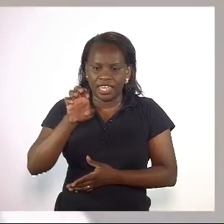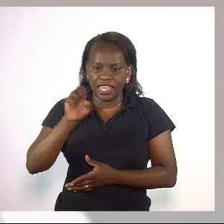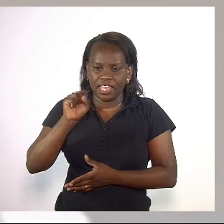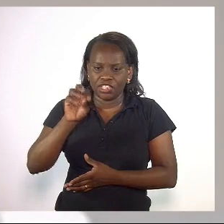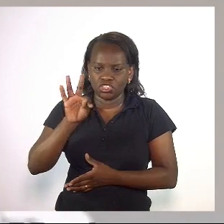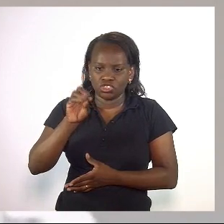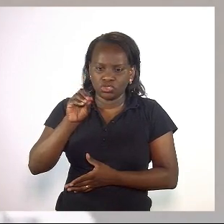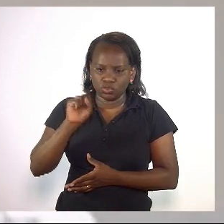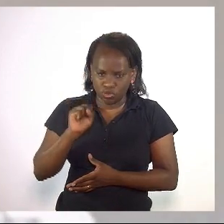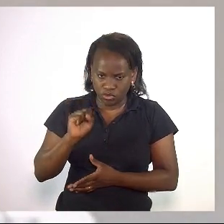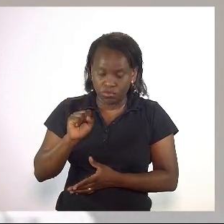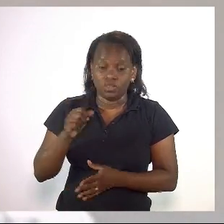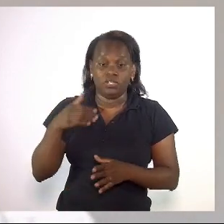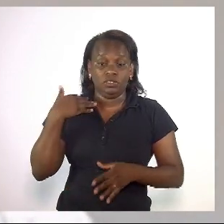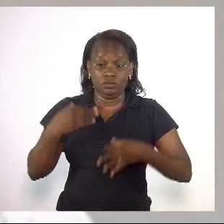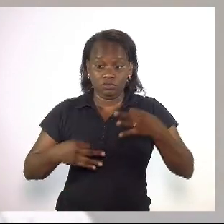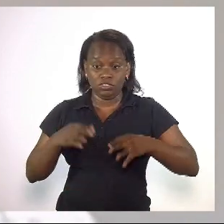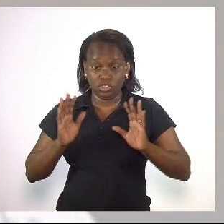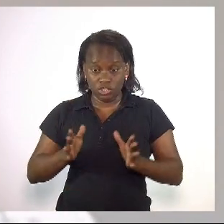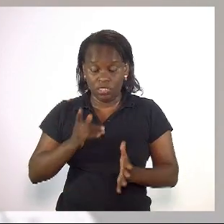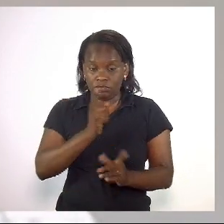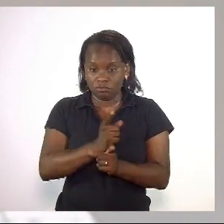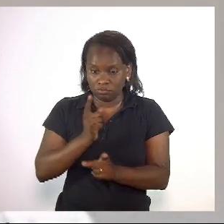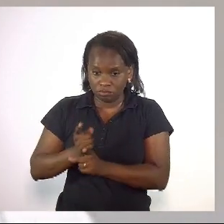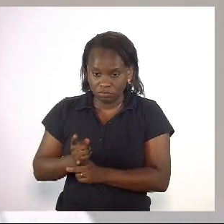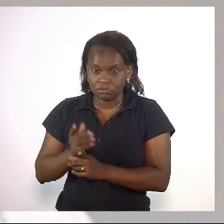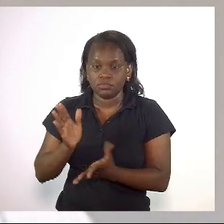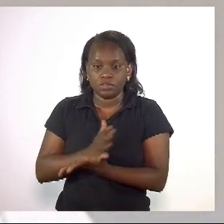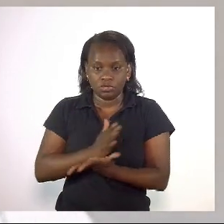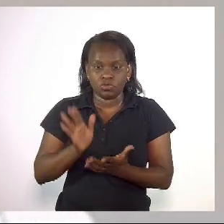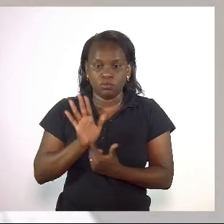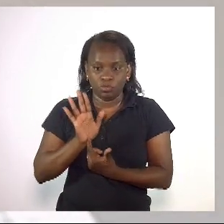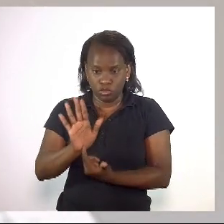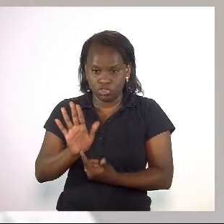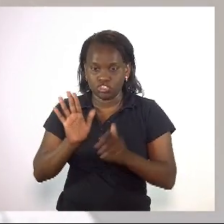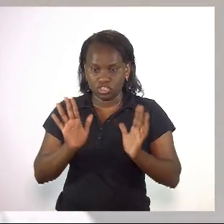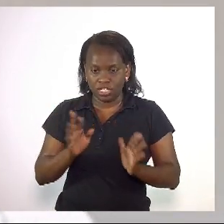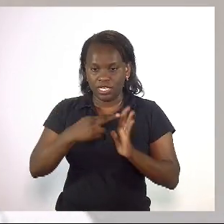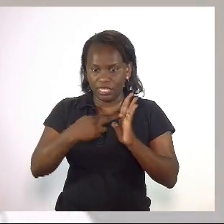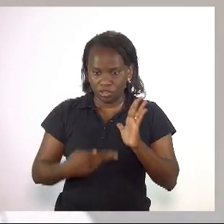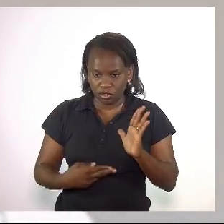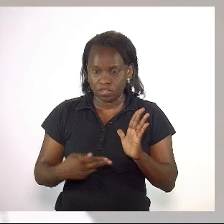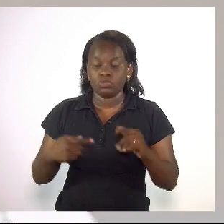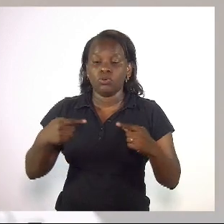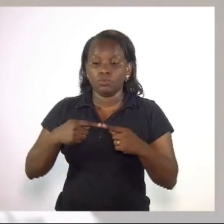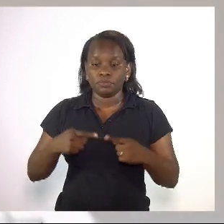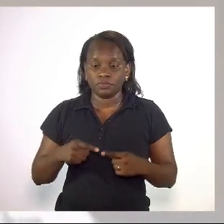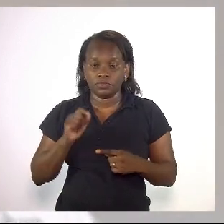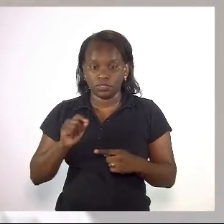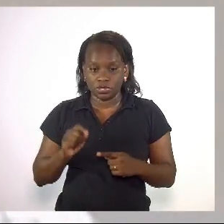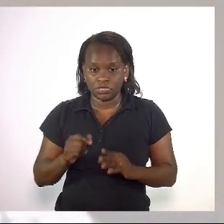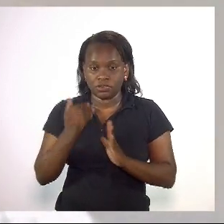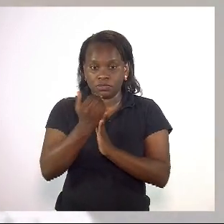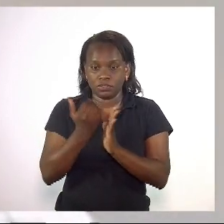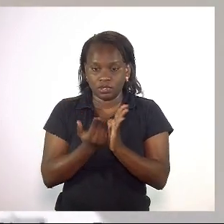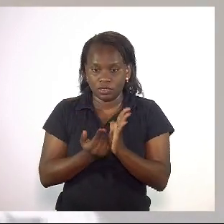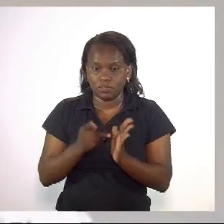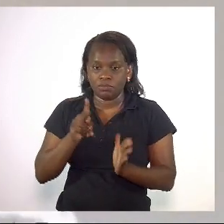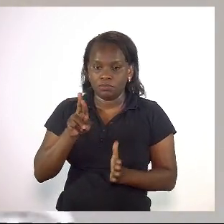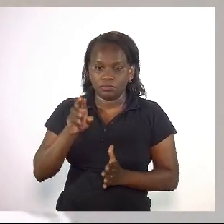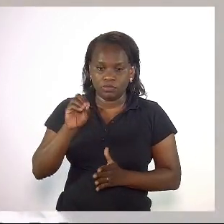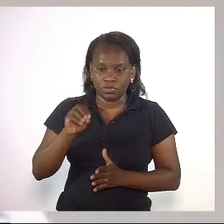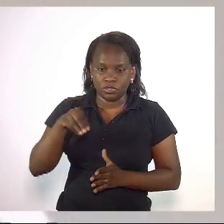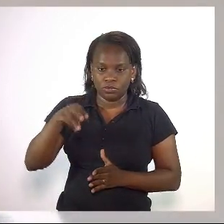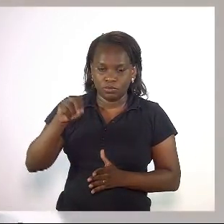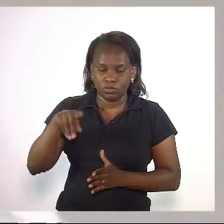próprio tribunal já apontou e aponta em algumas partes do seu relatório, estão relacionadas ao programa ProMuni, onde você faz